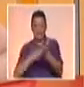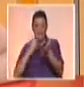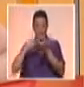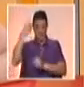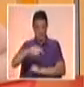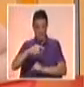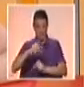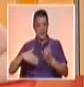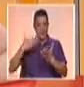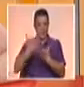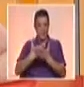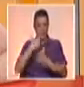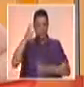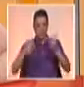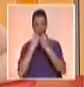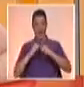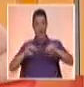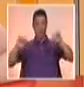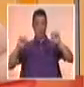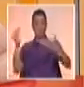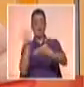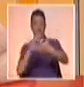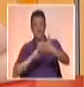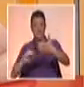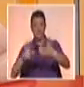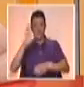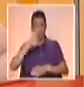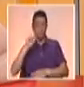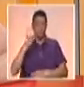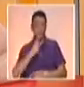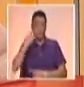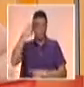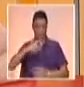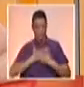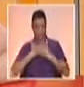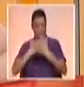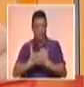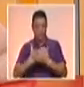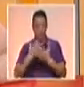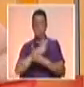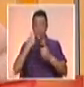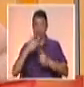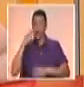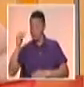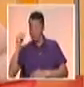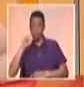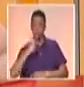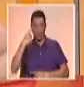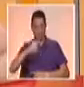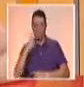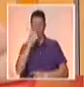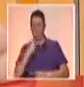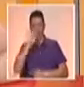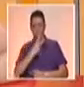têm e que os farão ser cidadãos autónomos na escrita. Depois, se o surdo tem vontade, porque há meninos surdos que têm vontade em oralizar, acho que